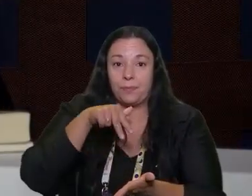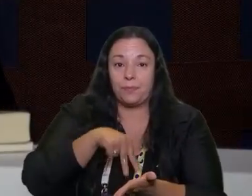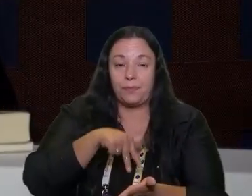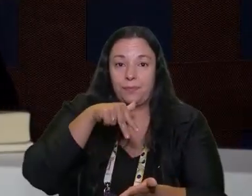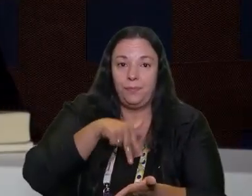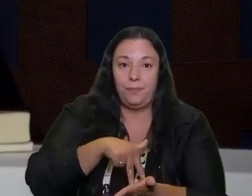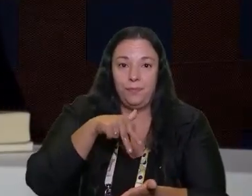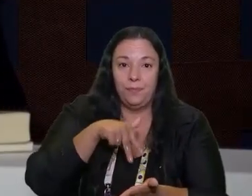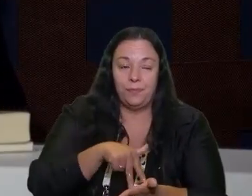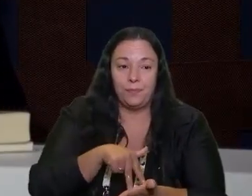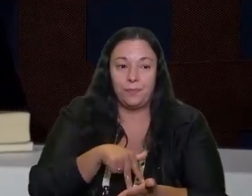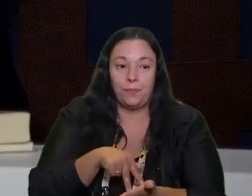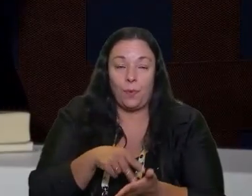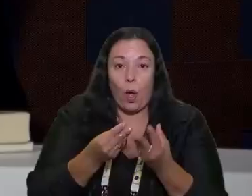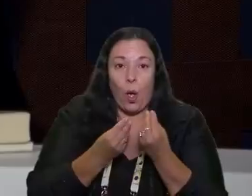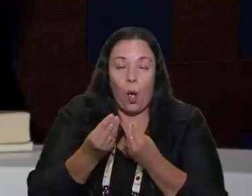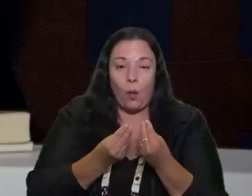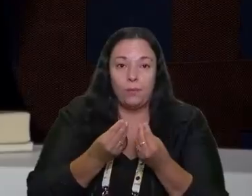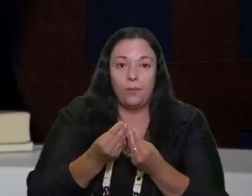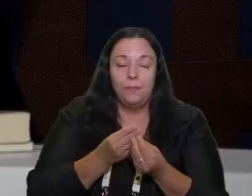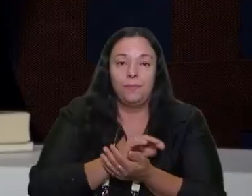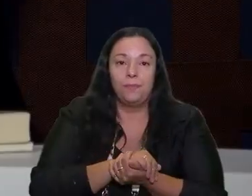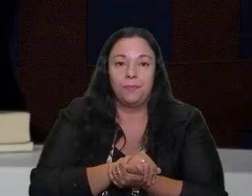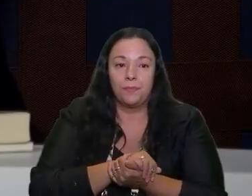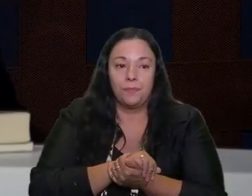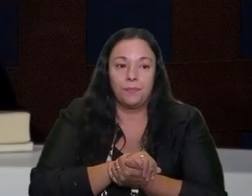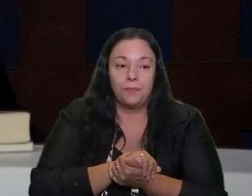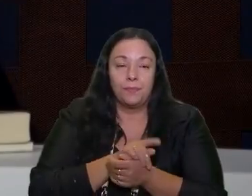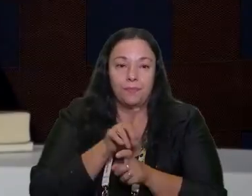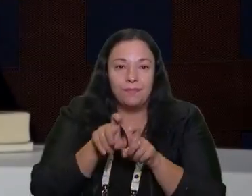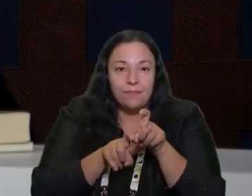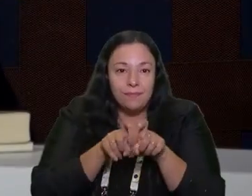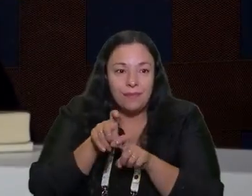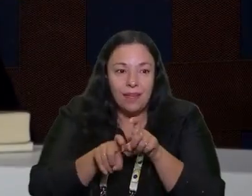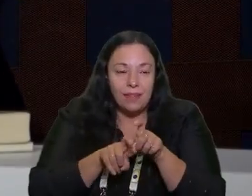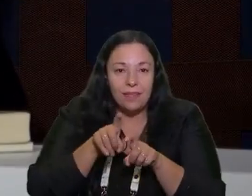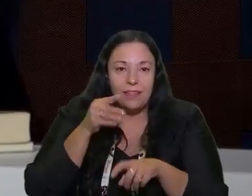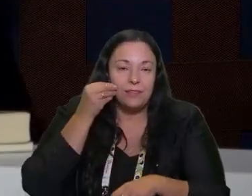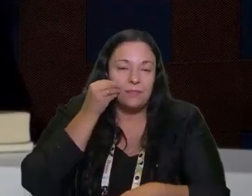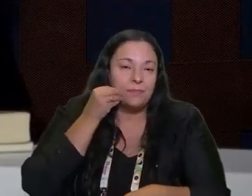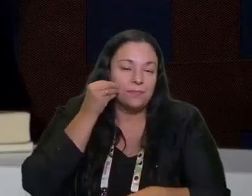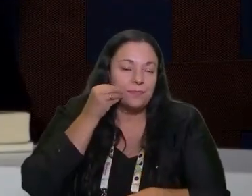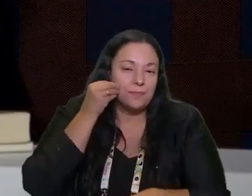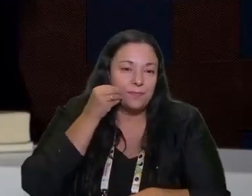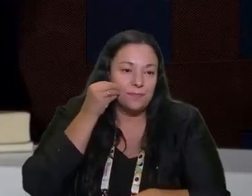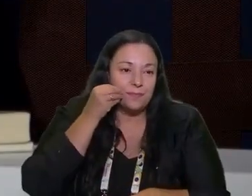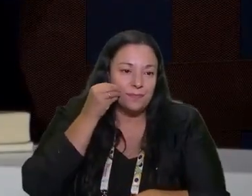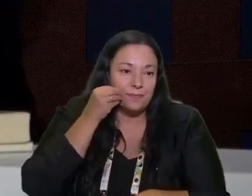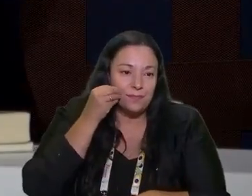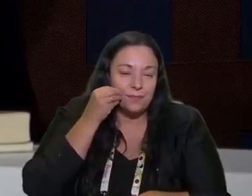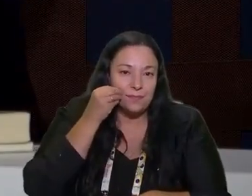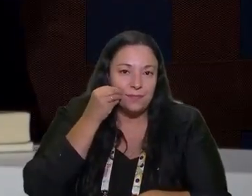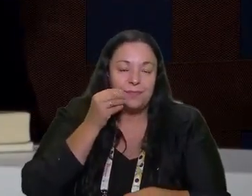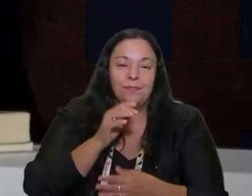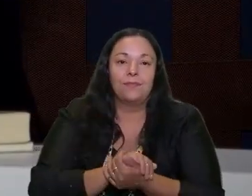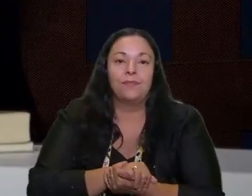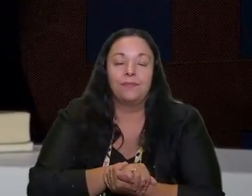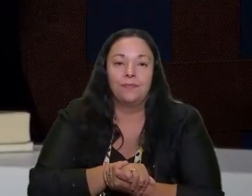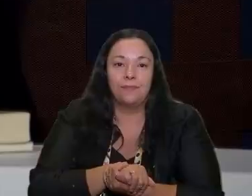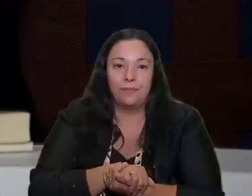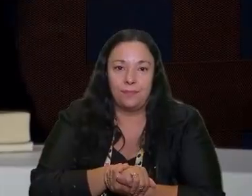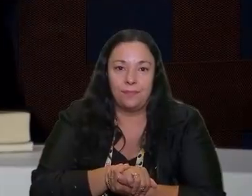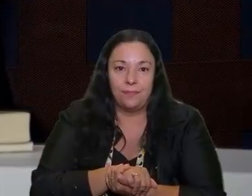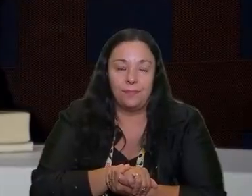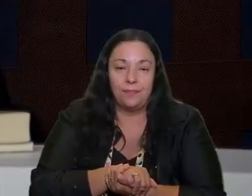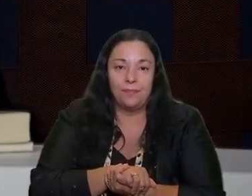como que na internet a gente tem uma experiência achatada das coisas